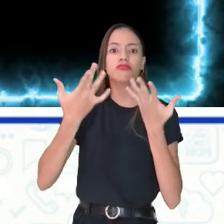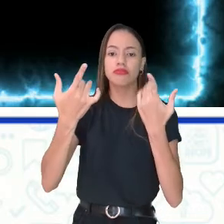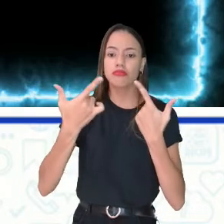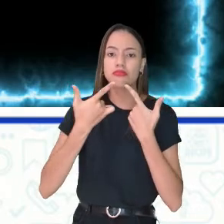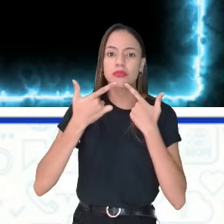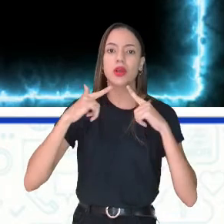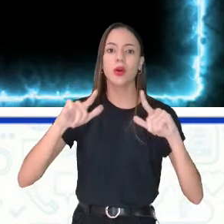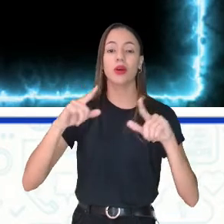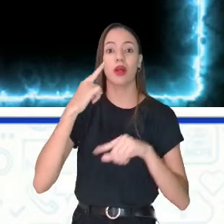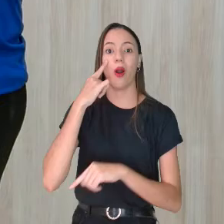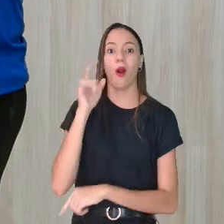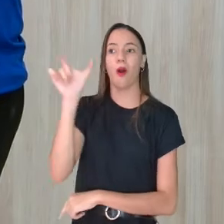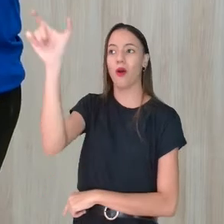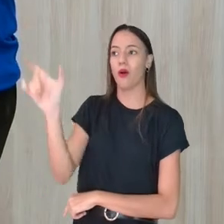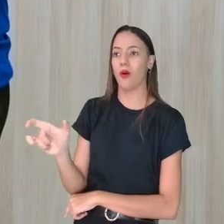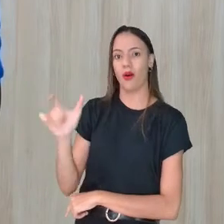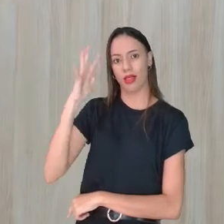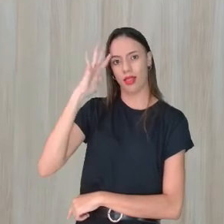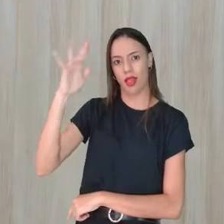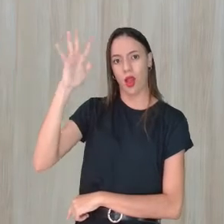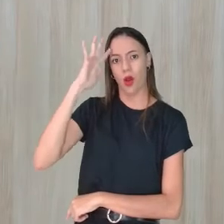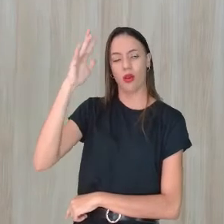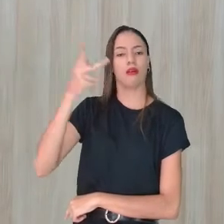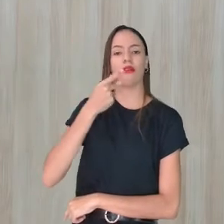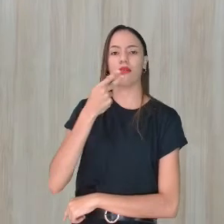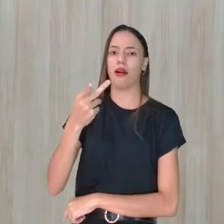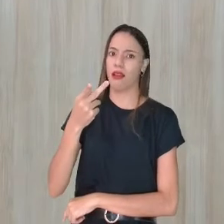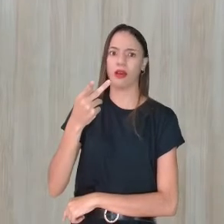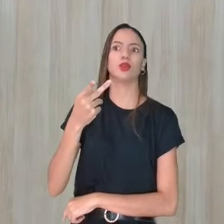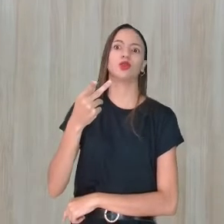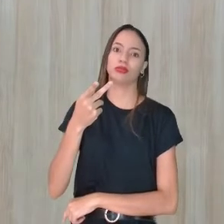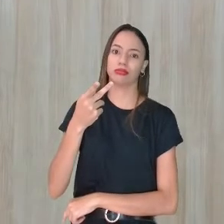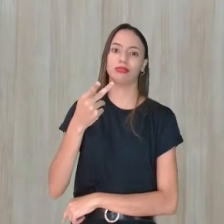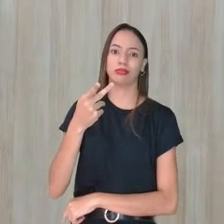este teórico afirmando tudo isso.